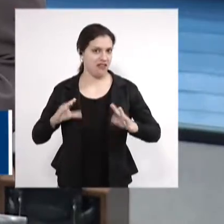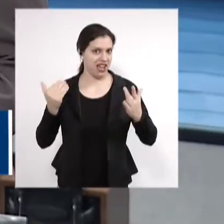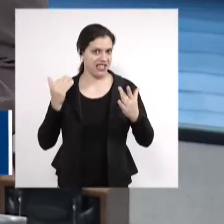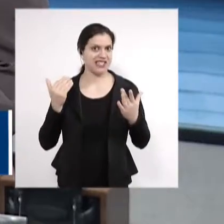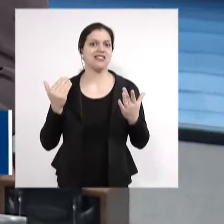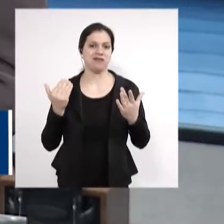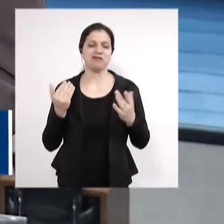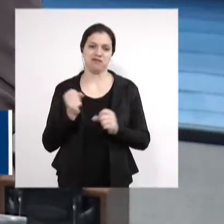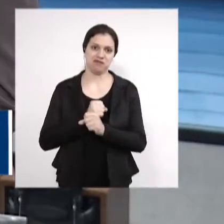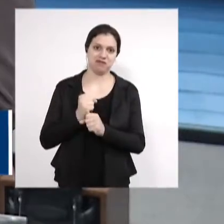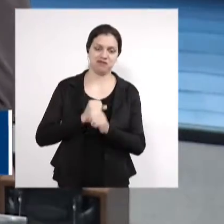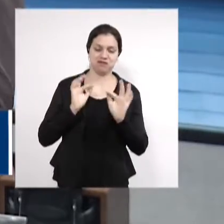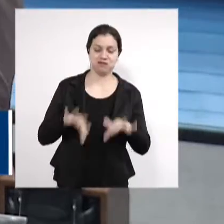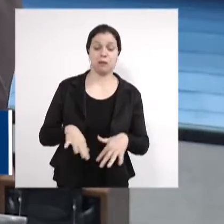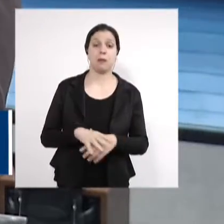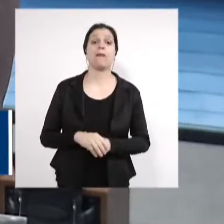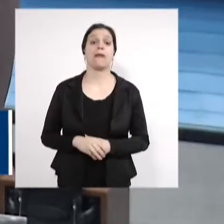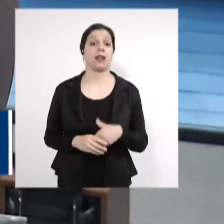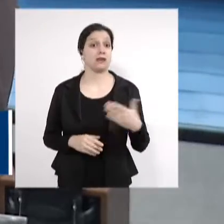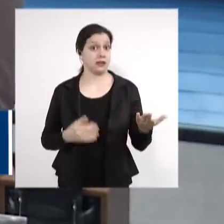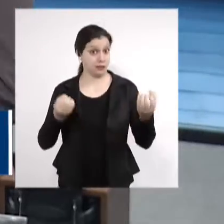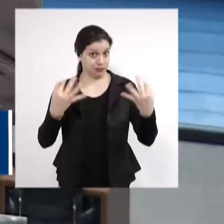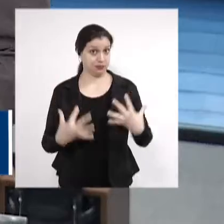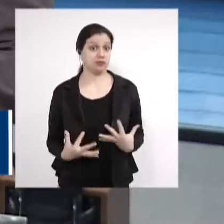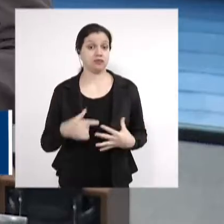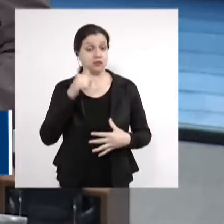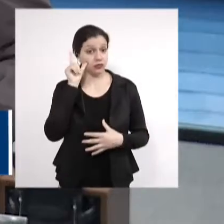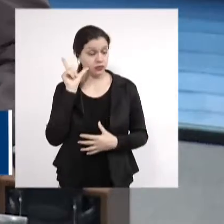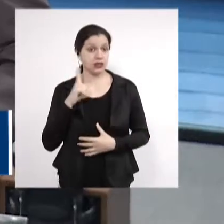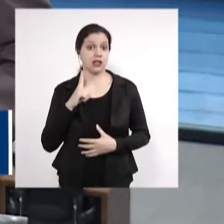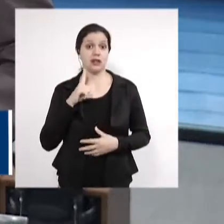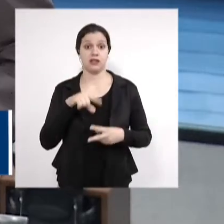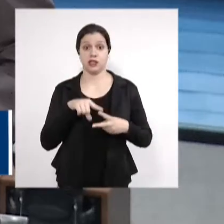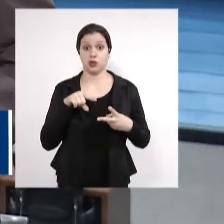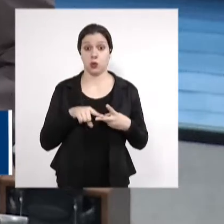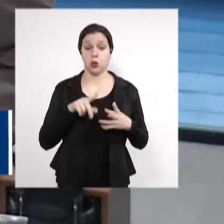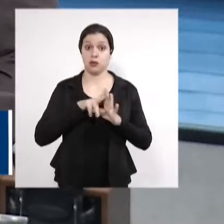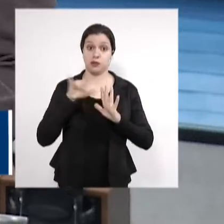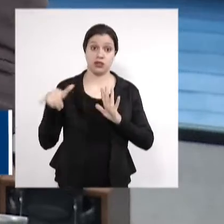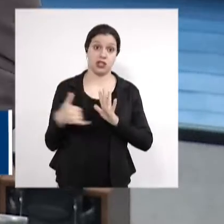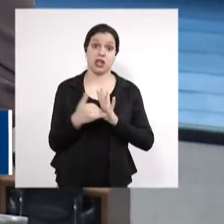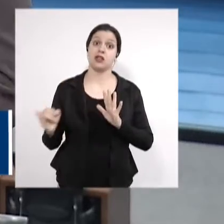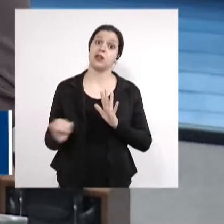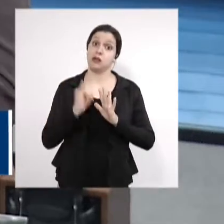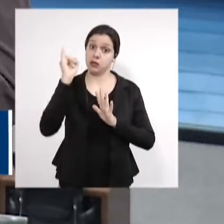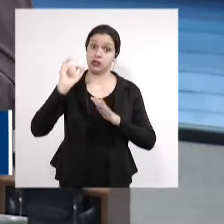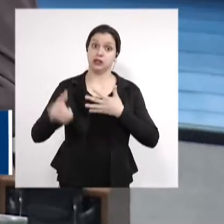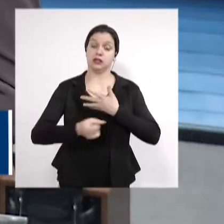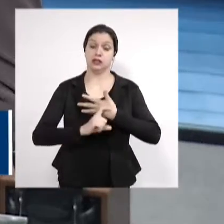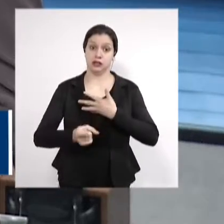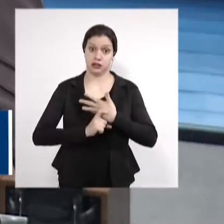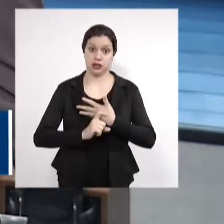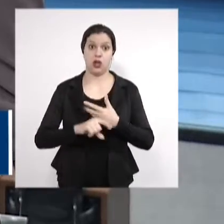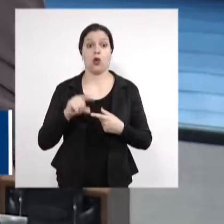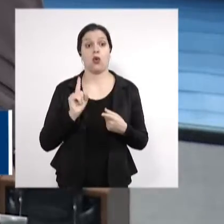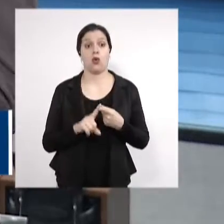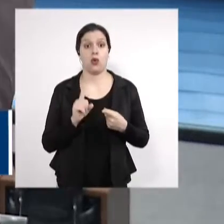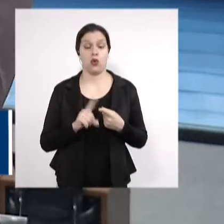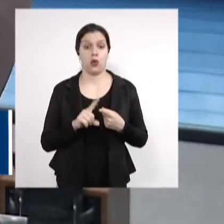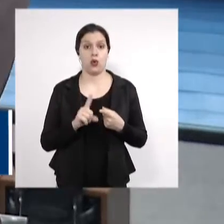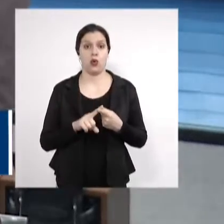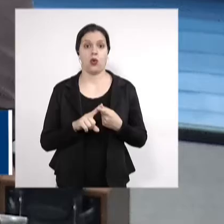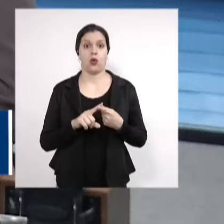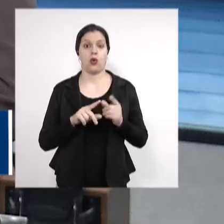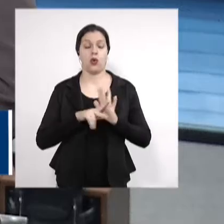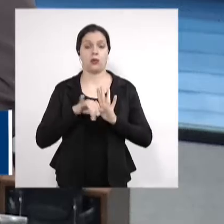Mas, Verdade. Como você falou, Maritê, ontem tivemos dois projetos bastante importantes do Poder Executivo, né? Um que foi o Plano